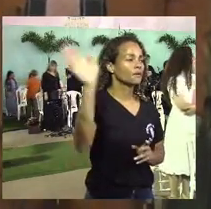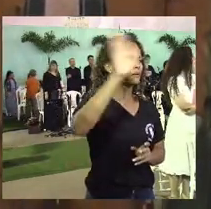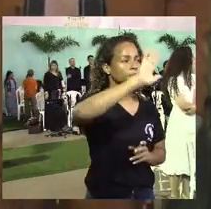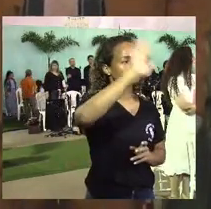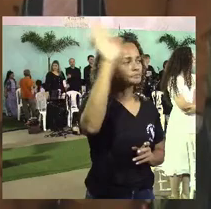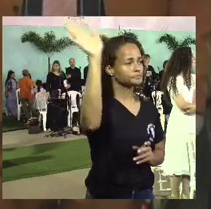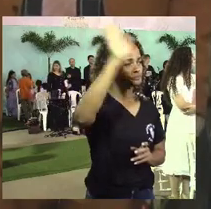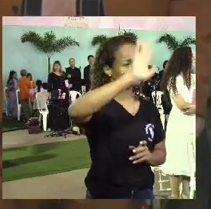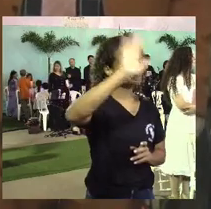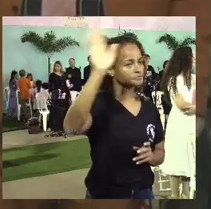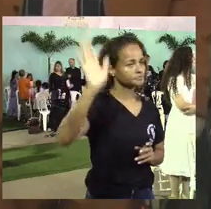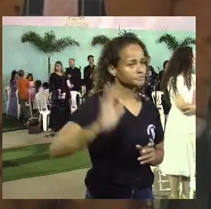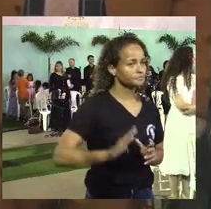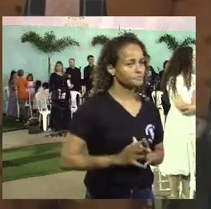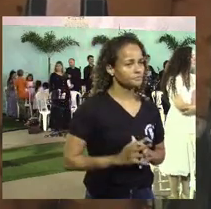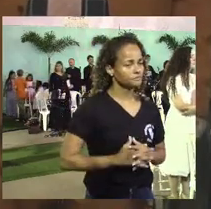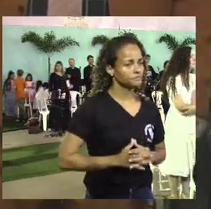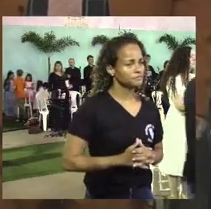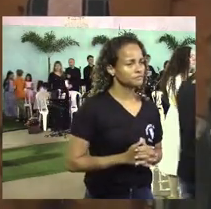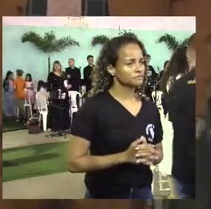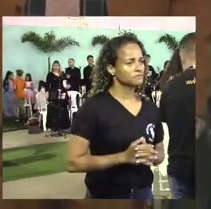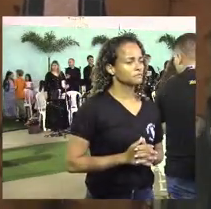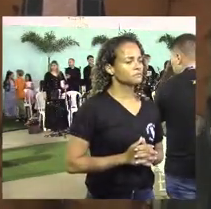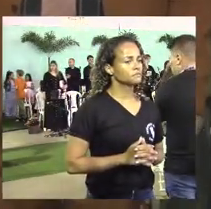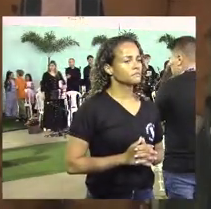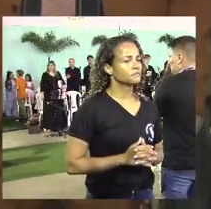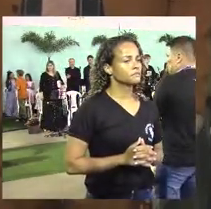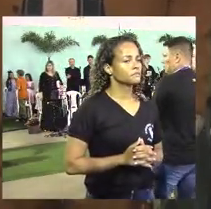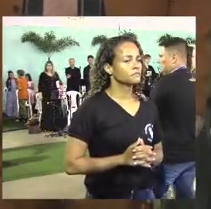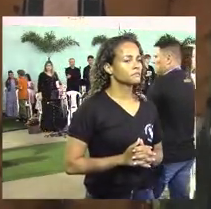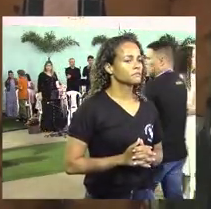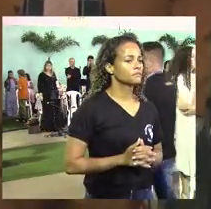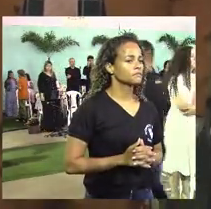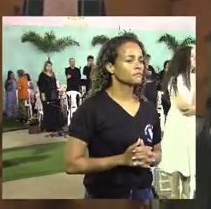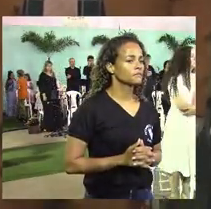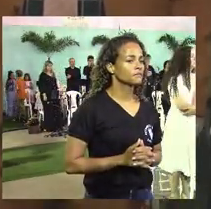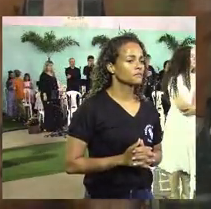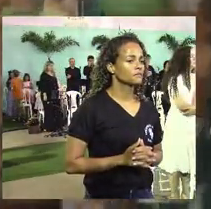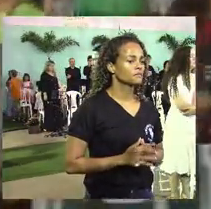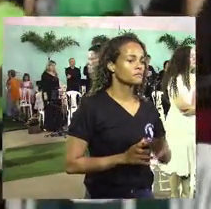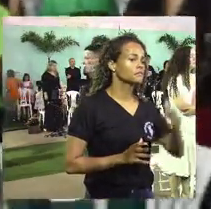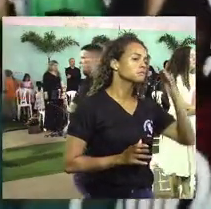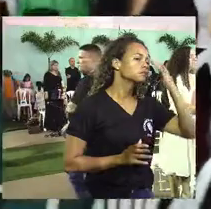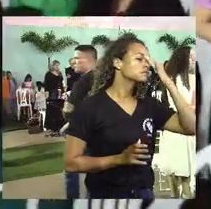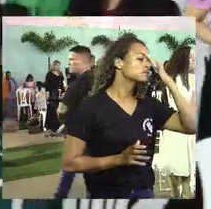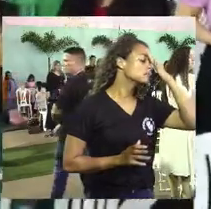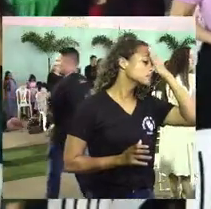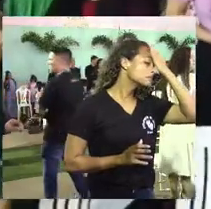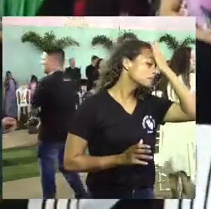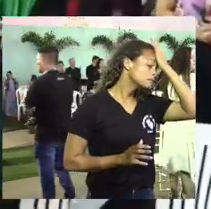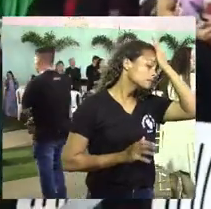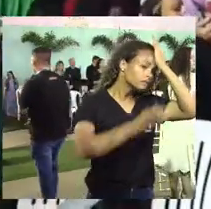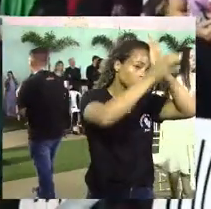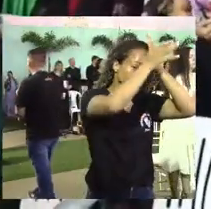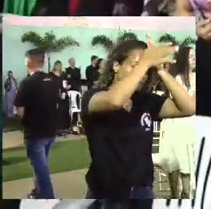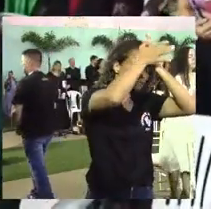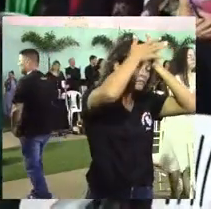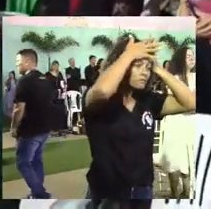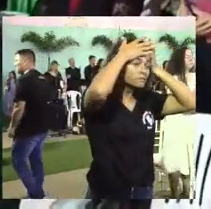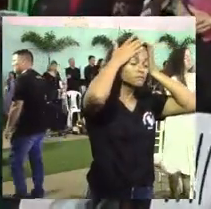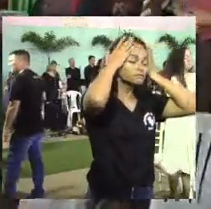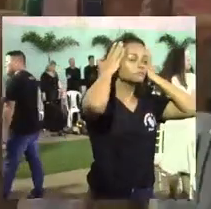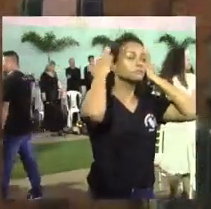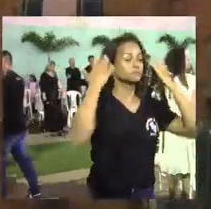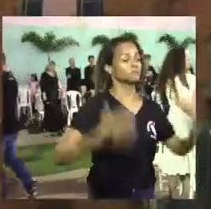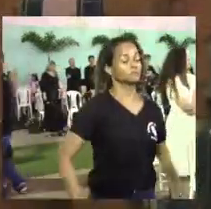balança assim mas alto mais alto eu quero é pedir irmão para segurar a moda ser pessoa que tá do lado aí por favor segura a mão deste